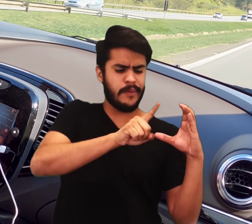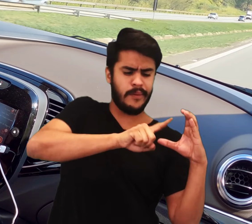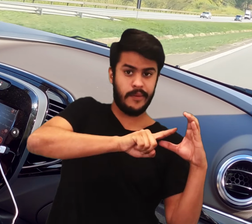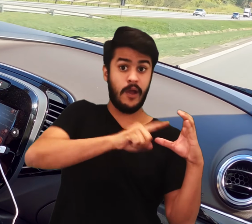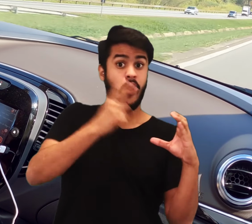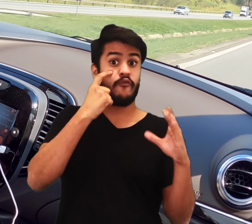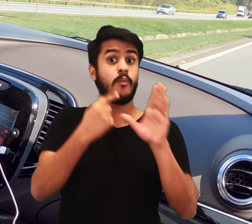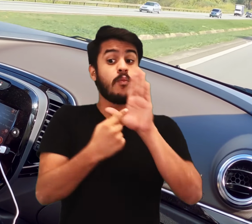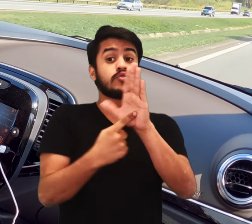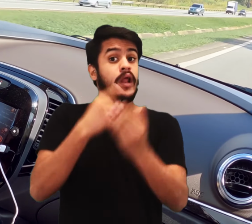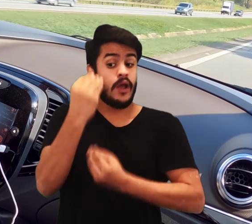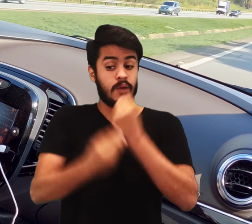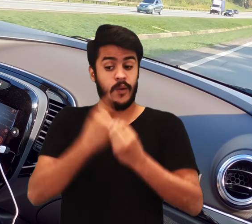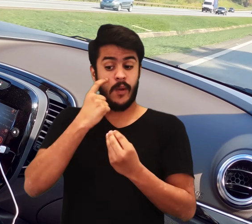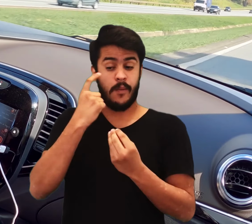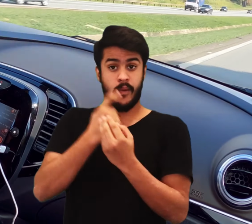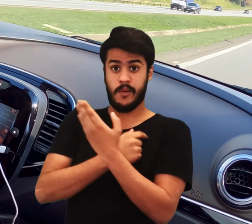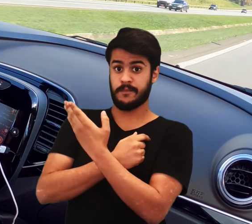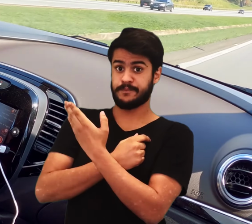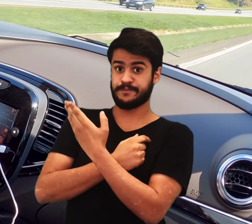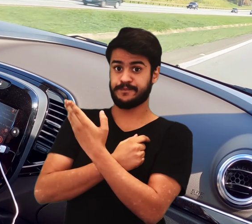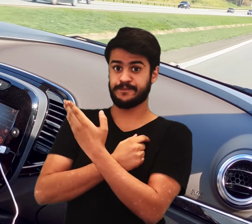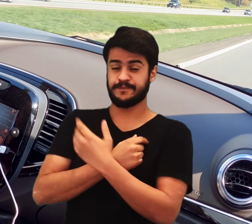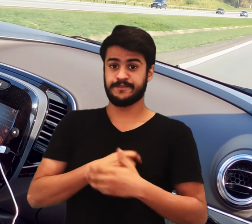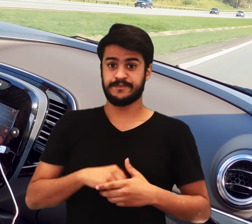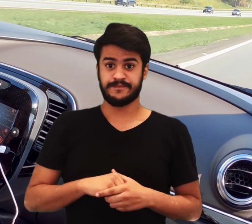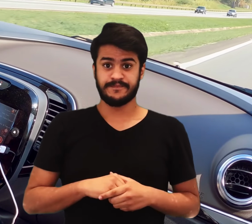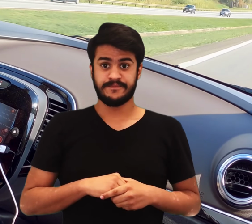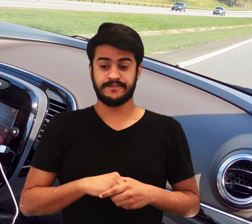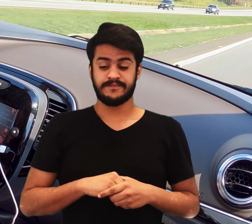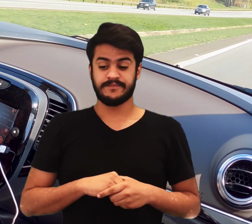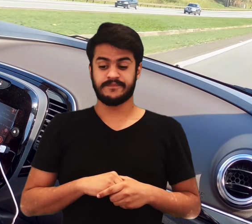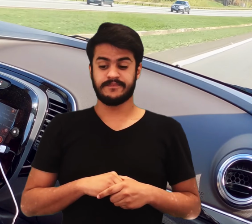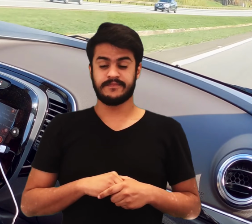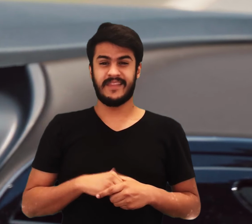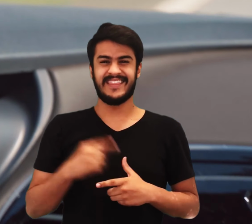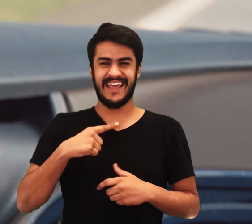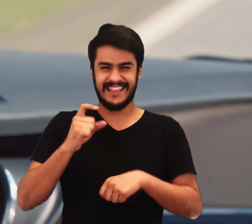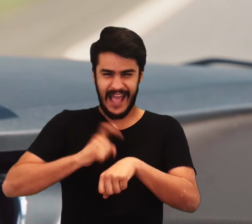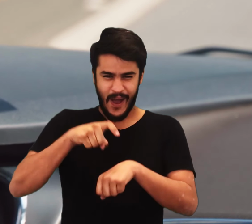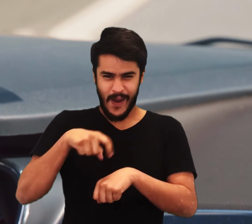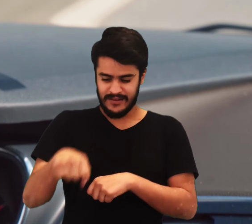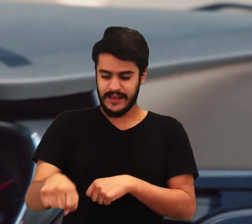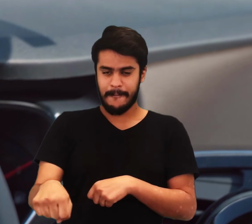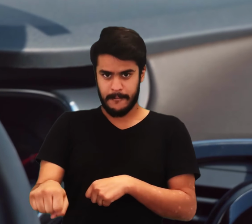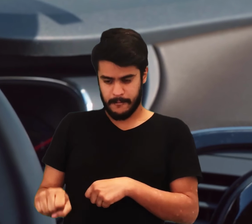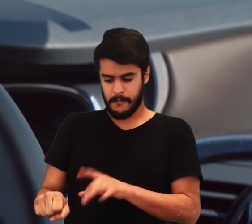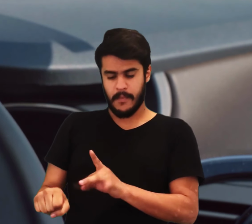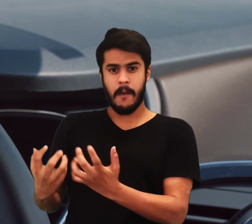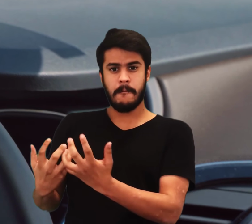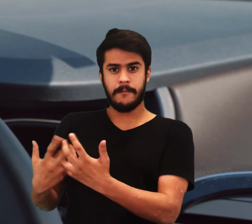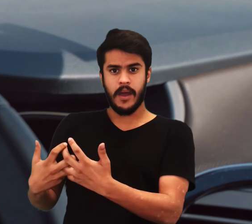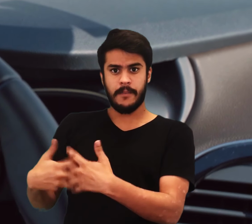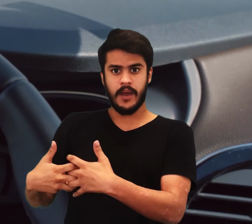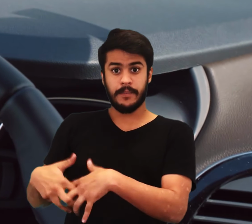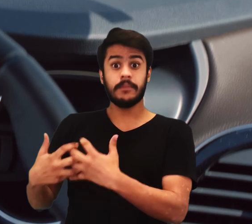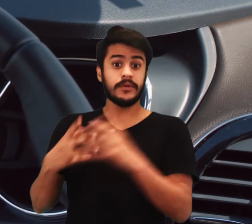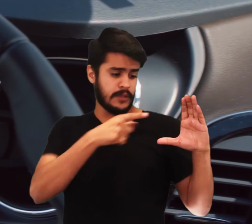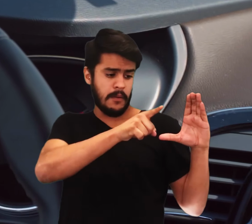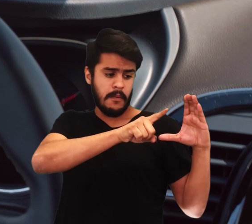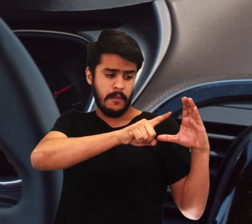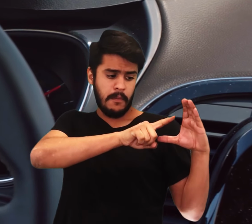menos. Vou fazer de novo aqui, para vocês acompanharem. Foca aqui no Contagio, para vocês verem que as trocas simuladas são realmente todas